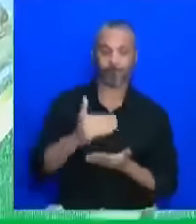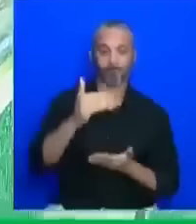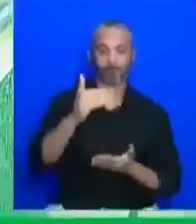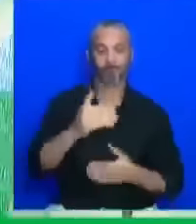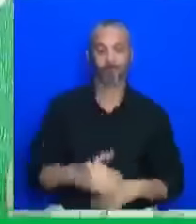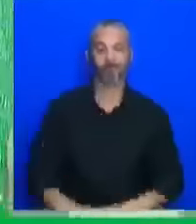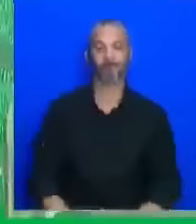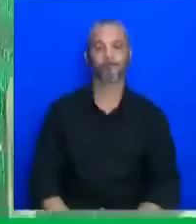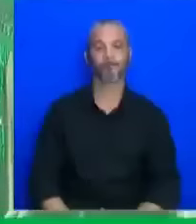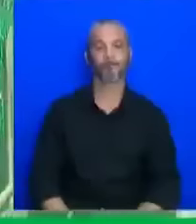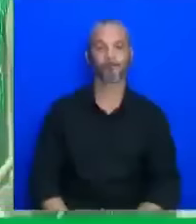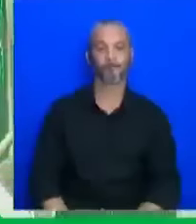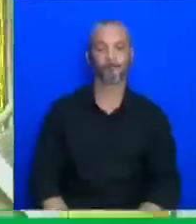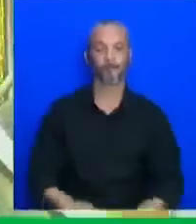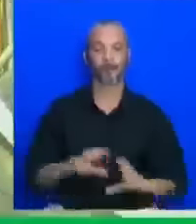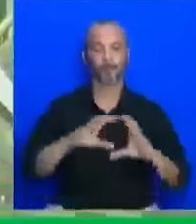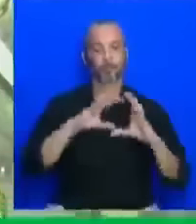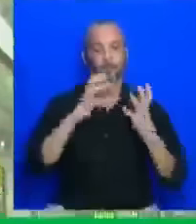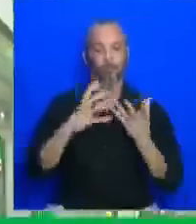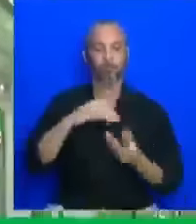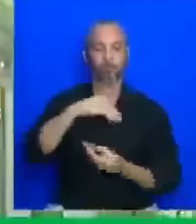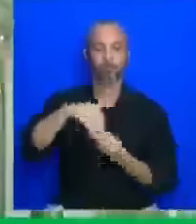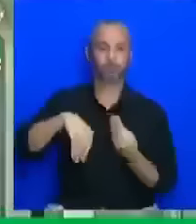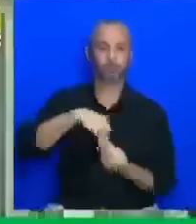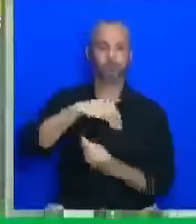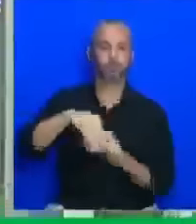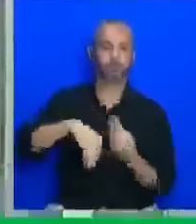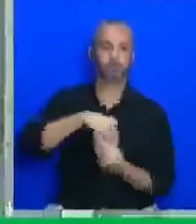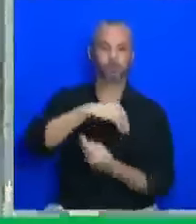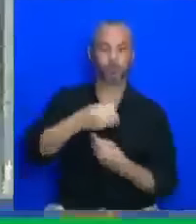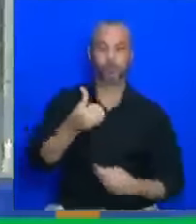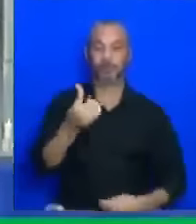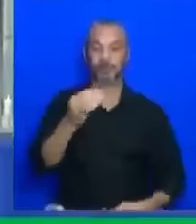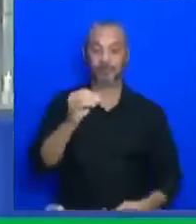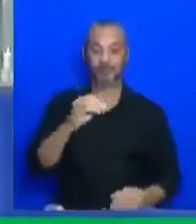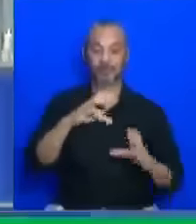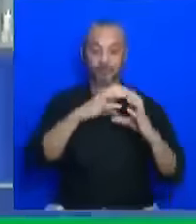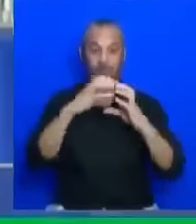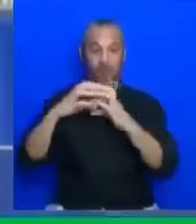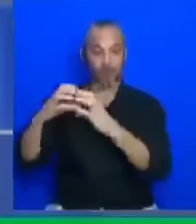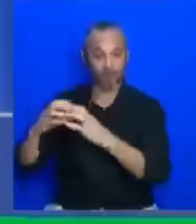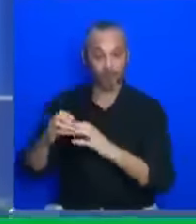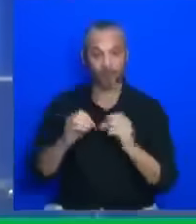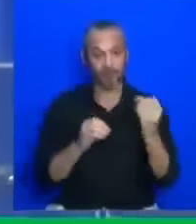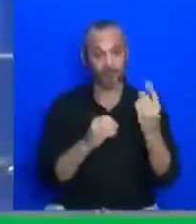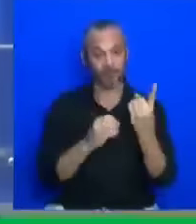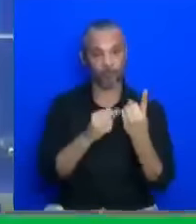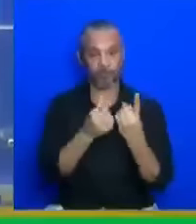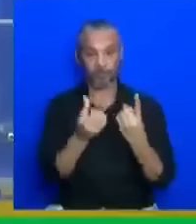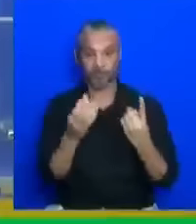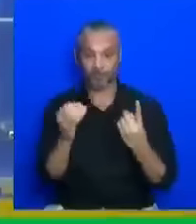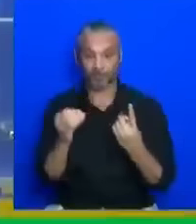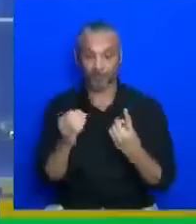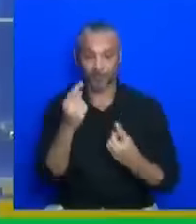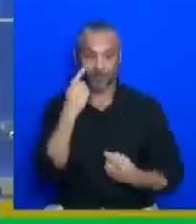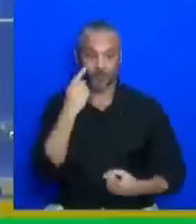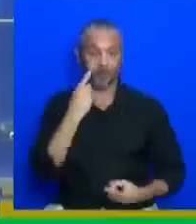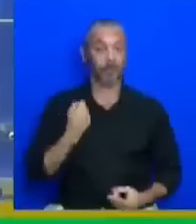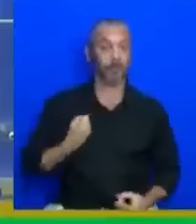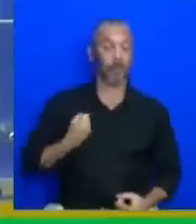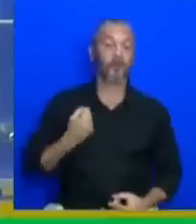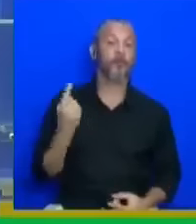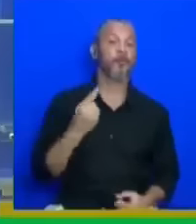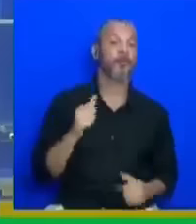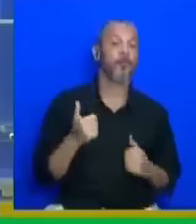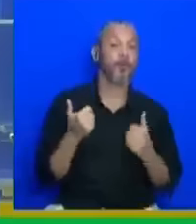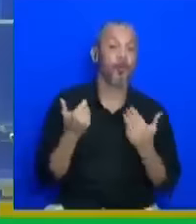Valendo! Globo carregado, embaralhando 60 bolas numeradas de 0 a 60. Começando o sorteio da Mega Sena. Boa